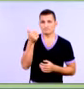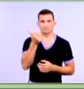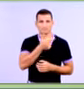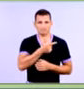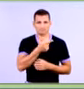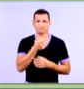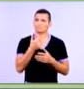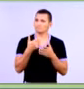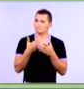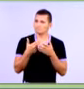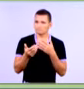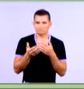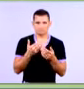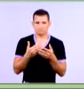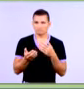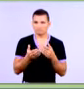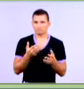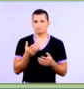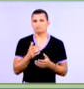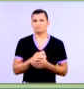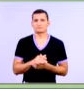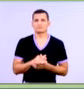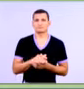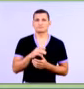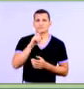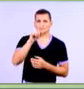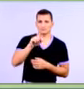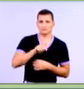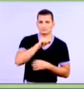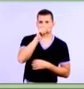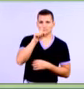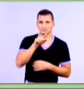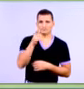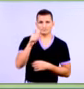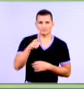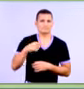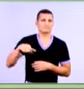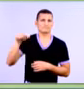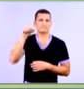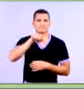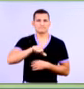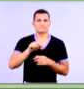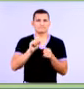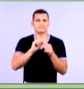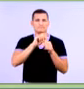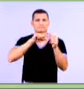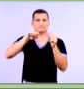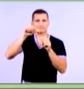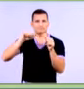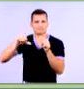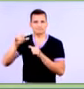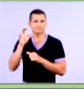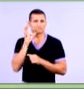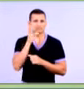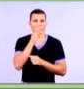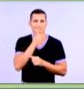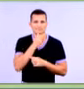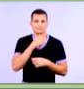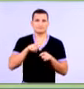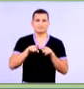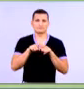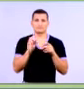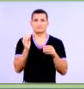é. O desempenho da bolha é o pior, é o que faz mais troca, que demora mais tempo. A inserção também é